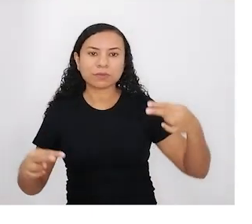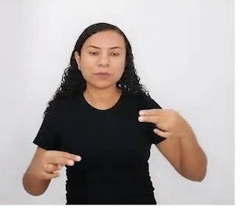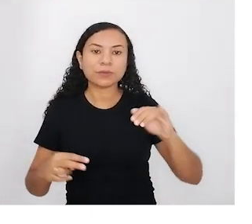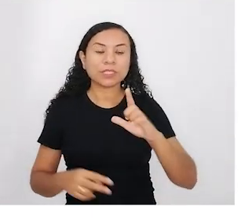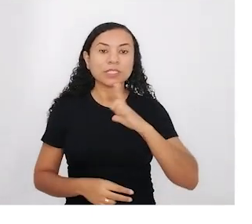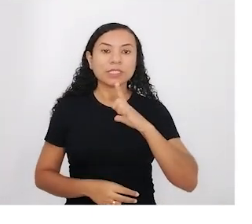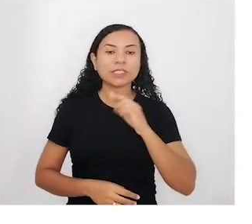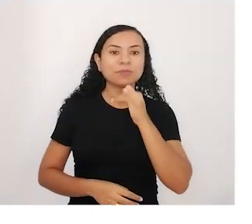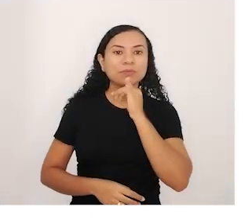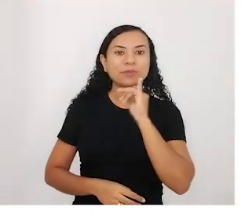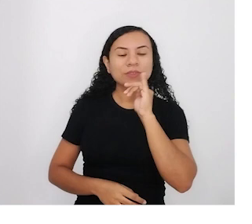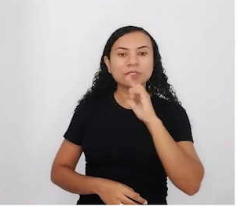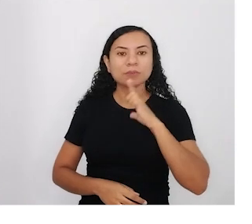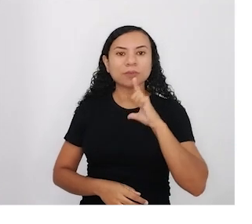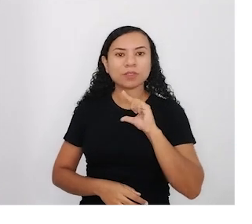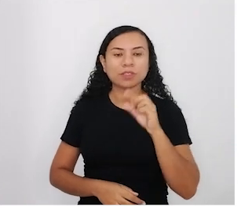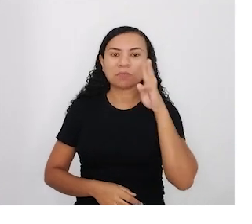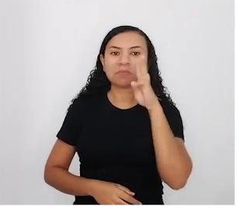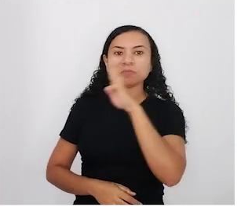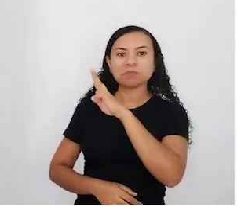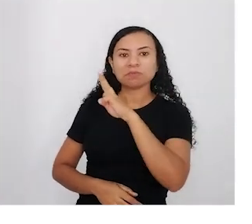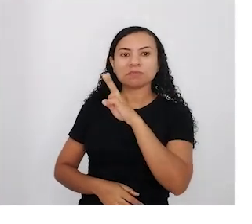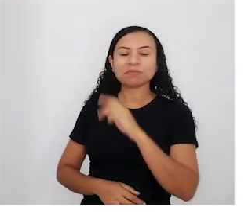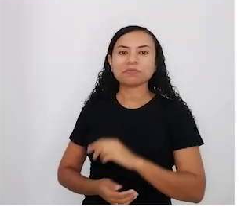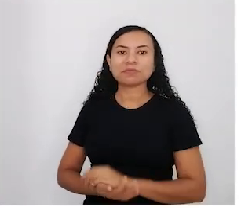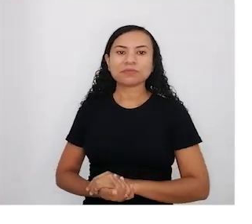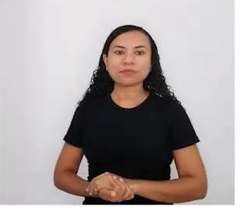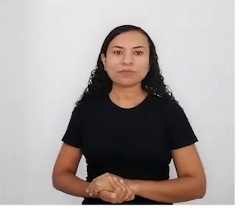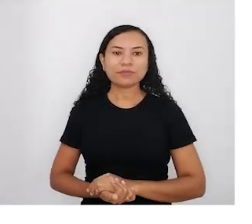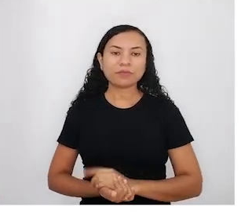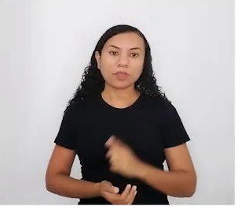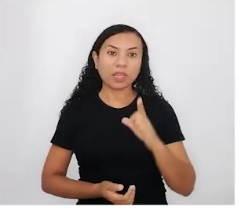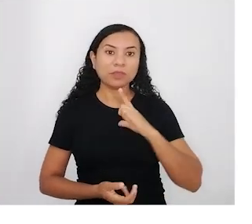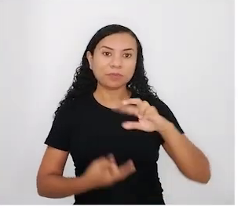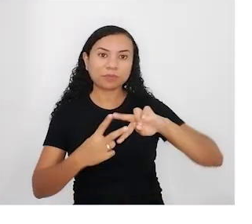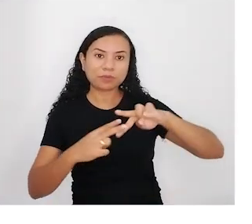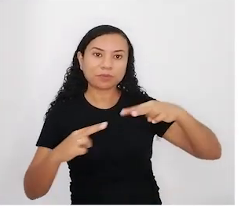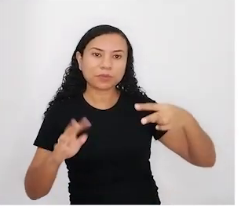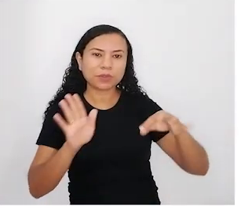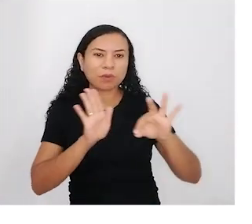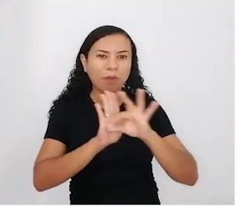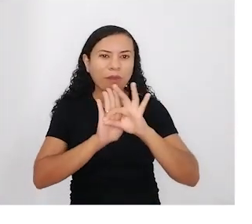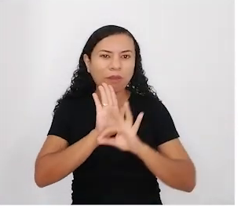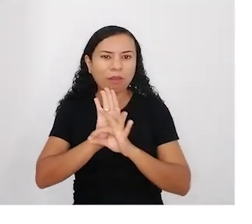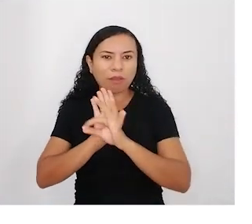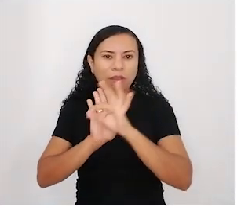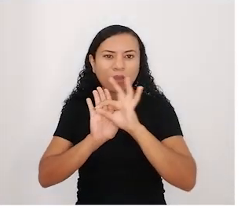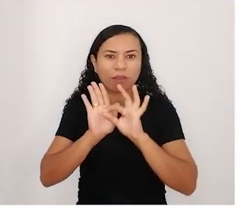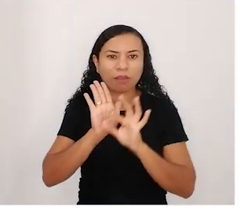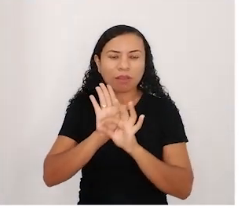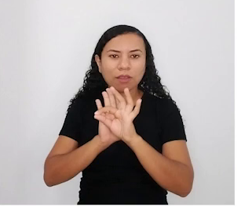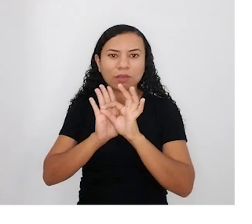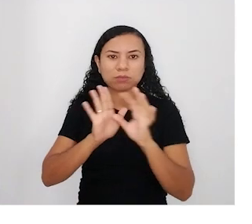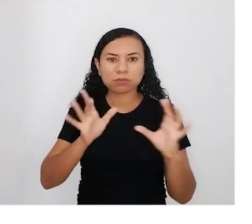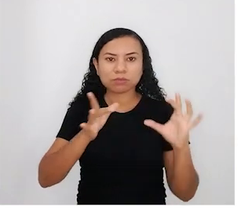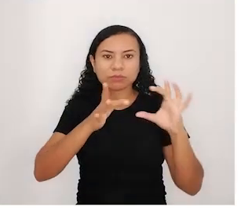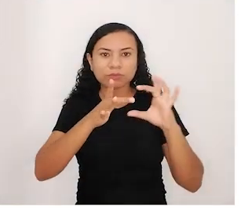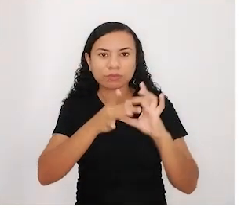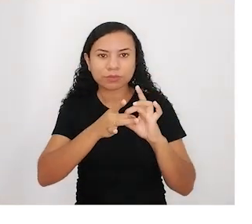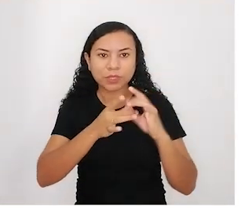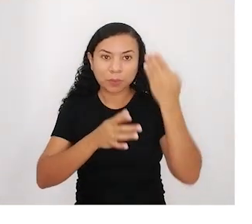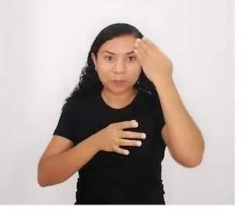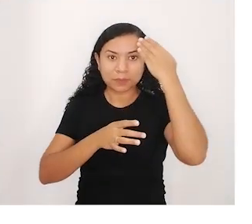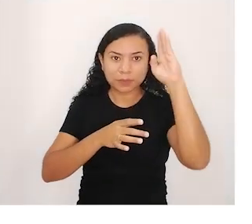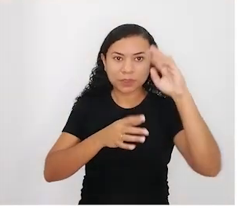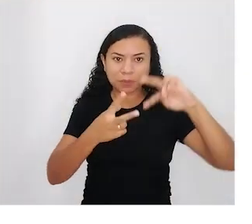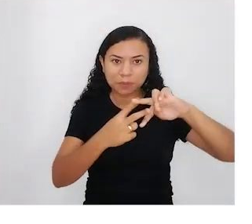plasmídio. O plasmídio são moléculas extras de DNA circular, não ligadas necessariamente ao DNA principal, que